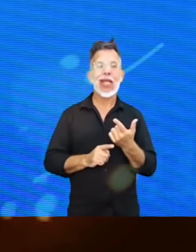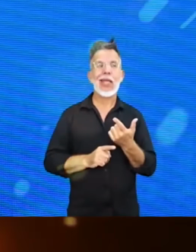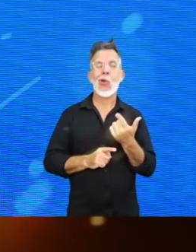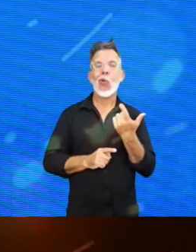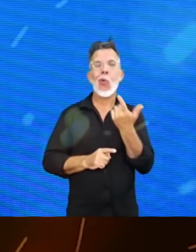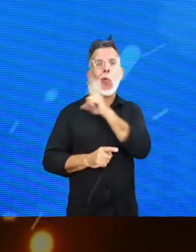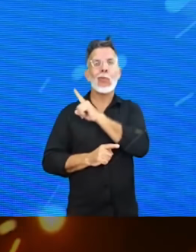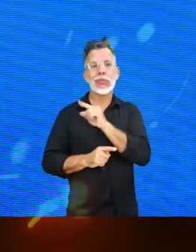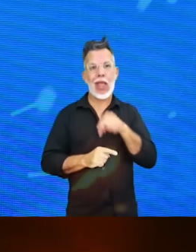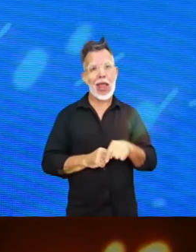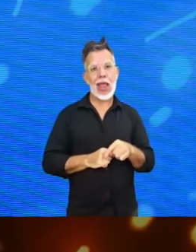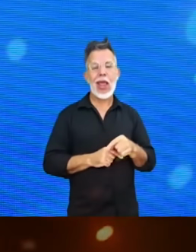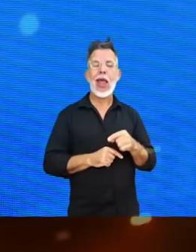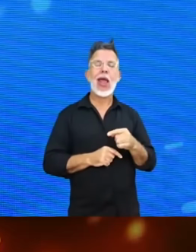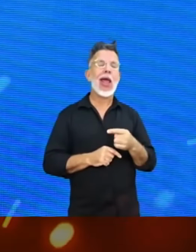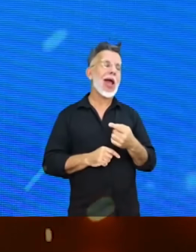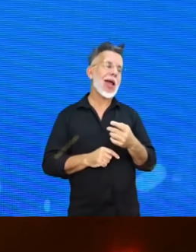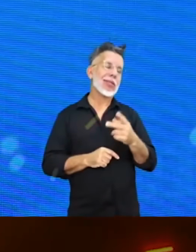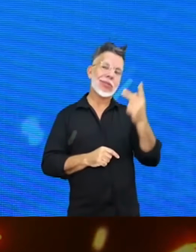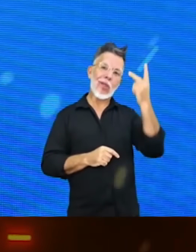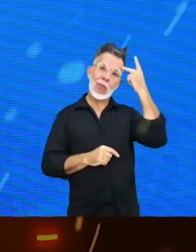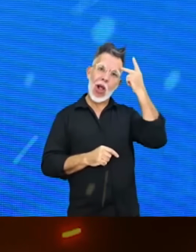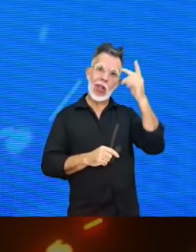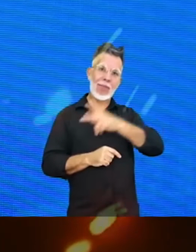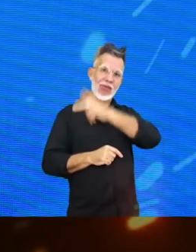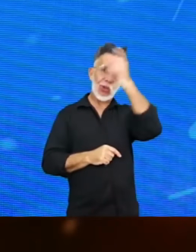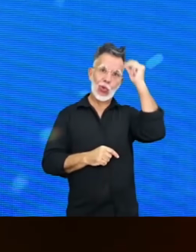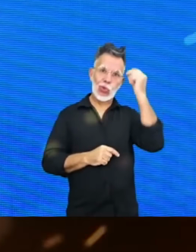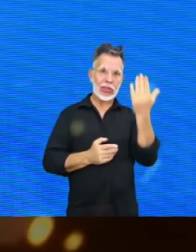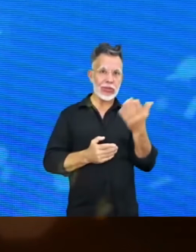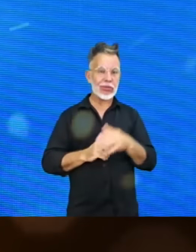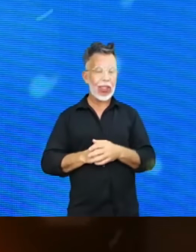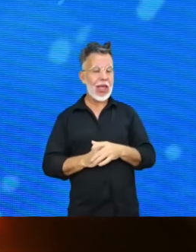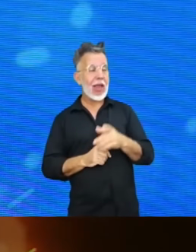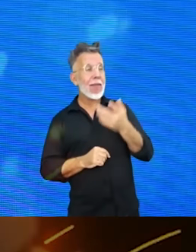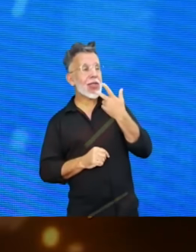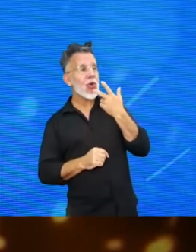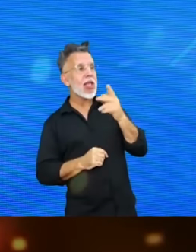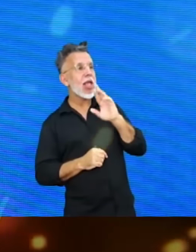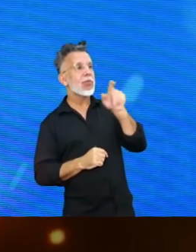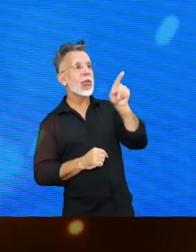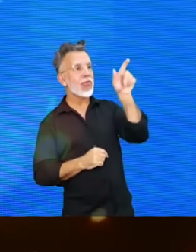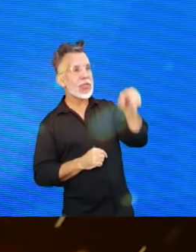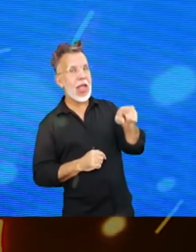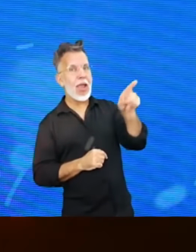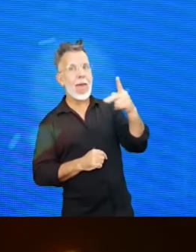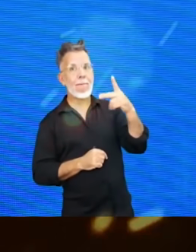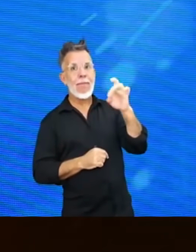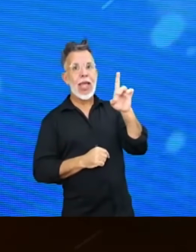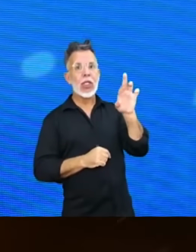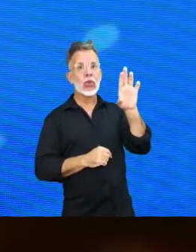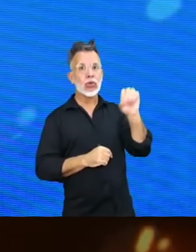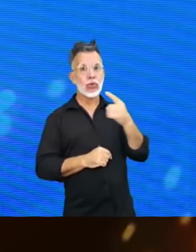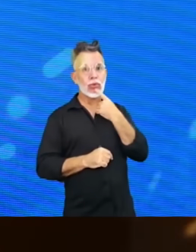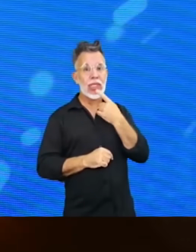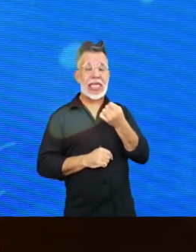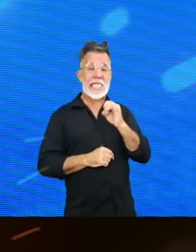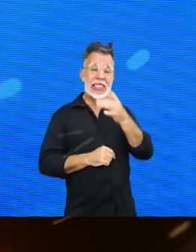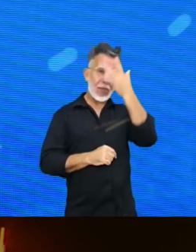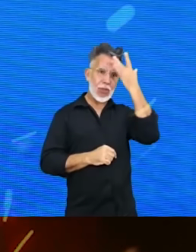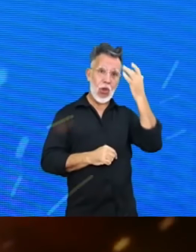perguntar para você que tá assistindo Pedro que fez essa pergunta se alguém é for fazer uma invasão e a GCM entrar